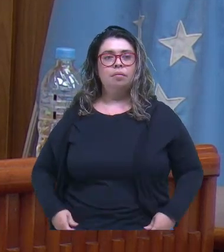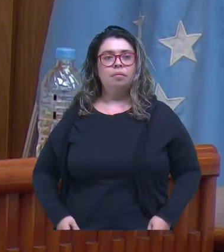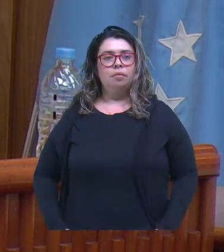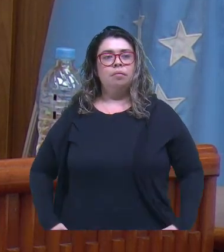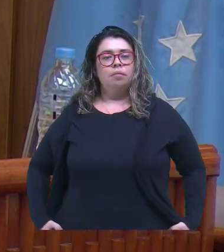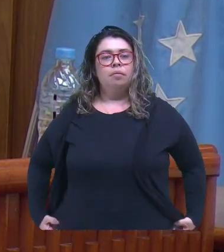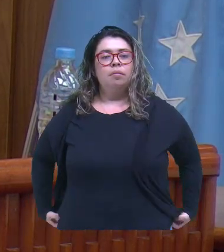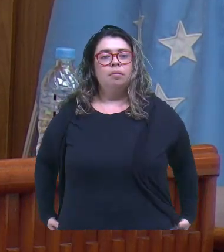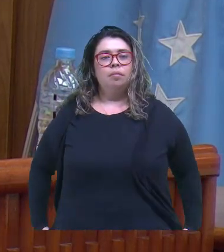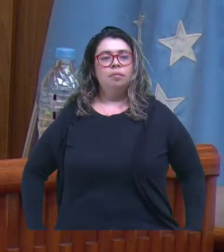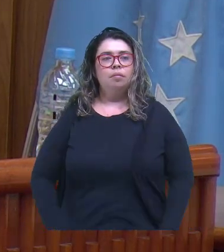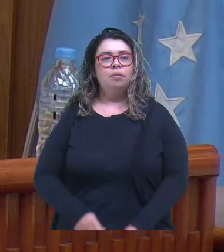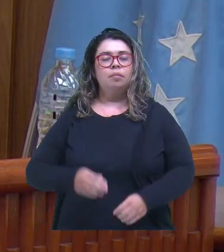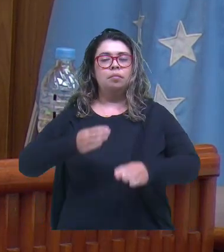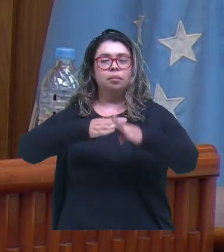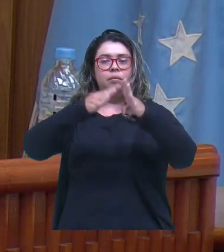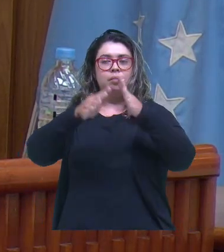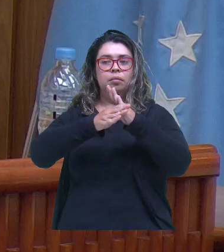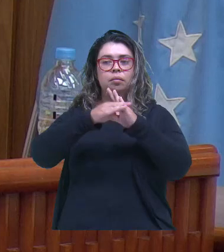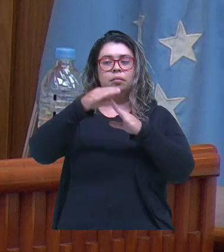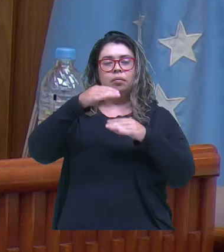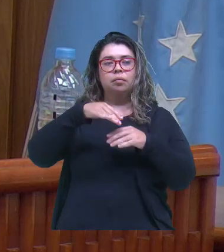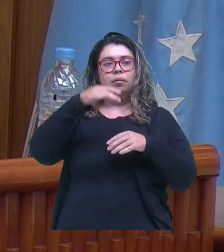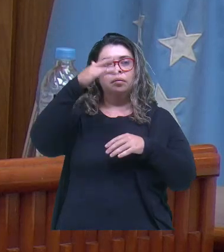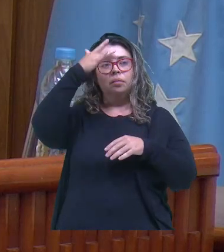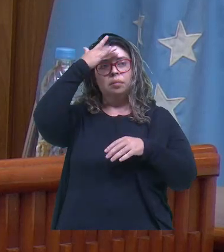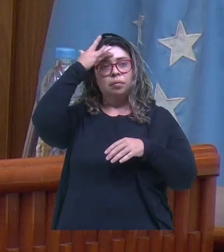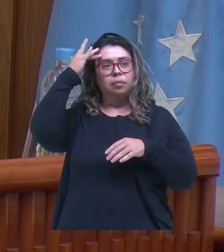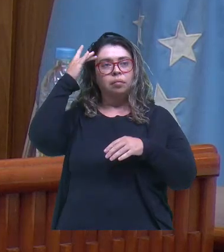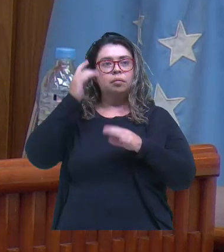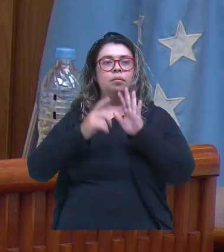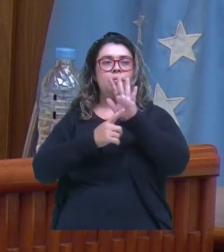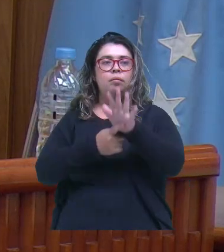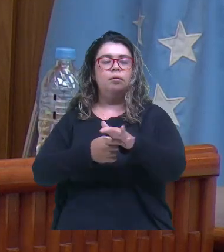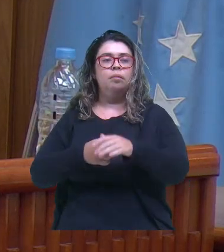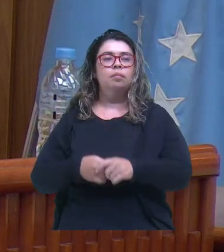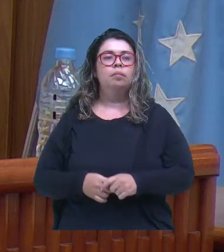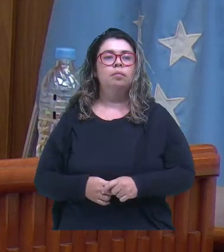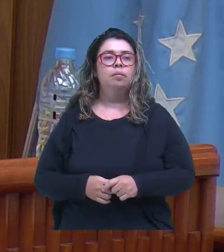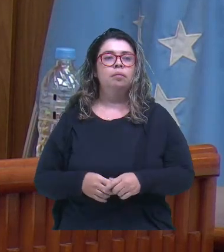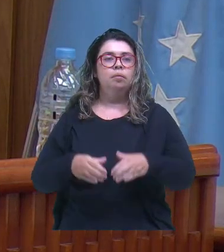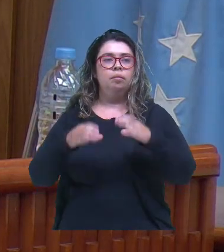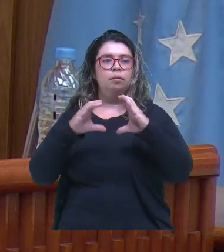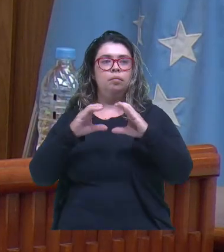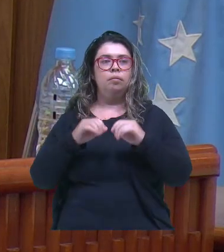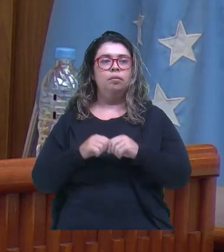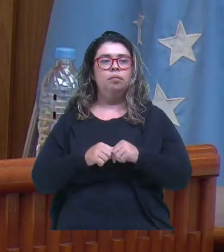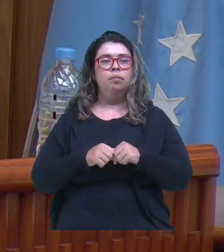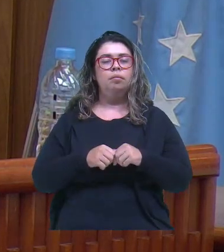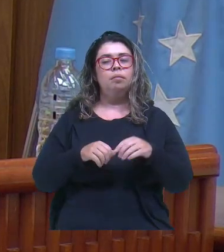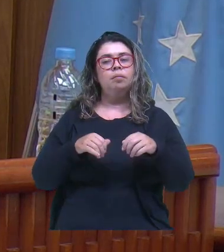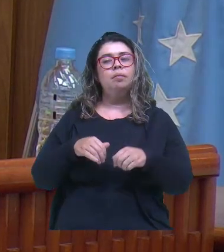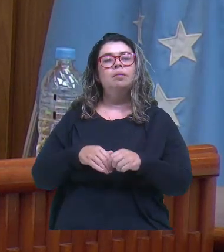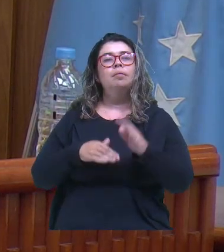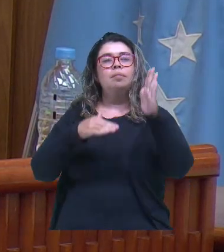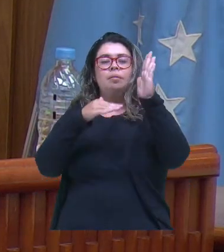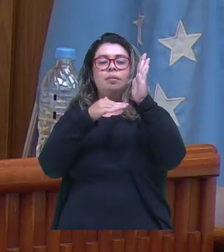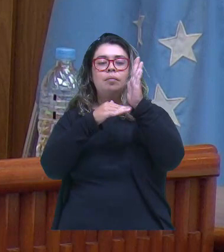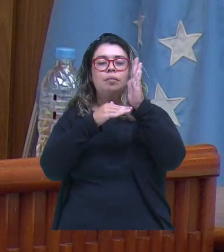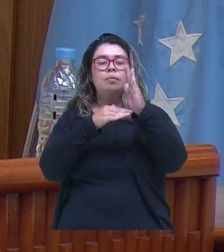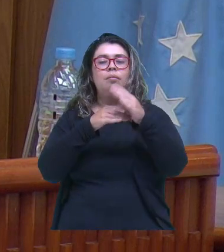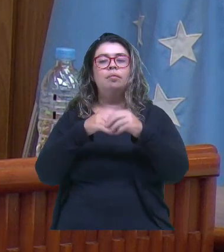todas as profissões praticamente representadas, mas eu deixei de propósito, por último, a profissão do professor.